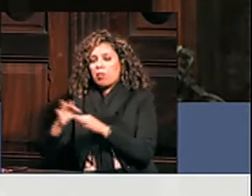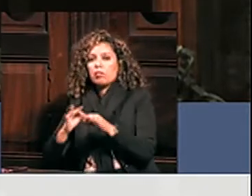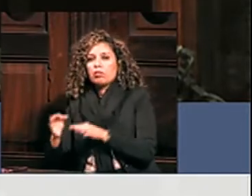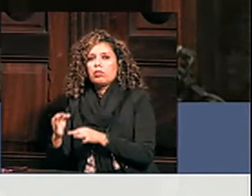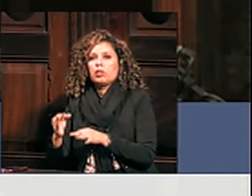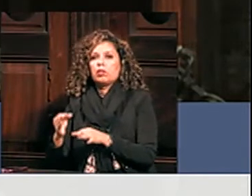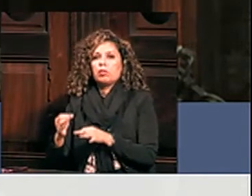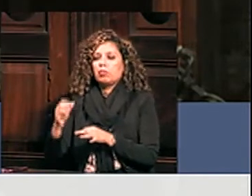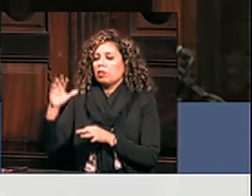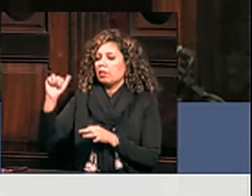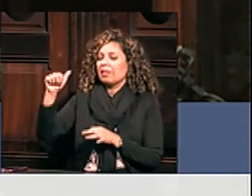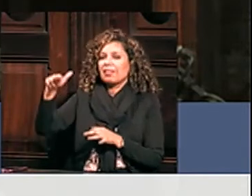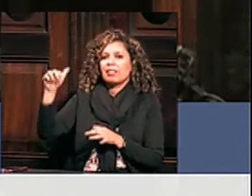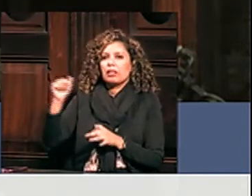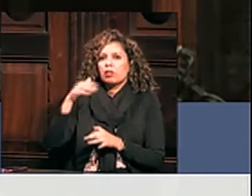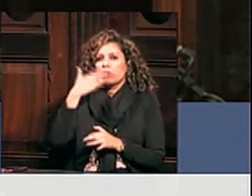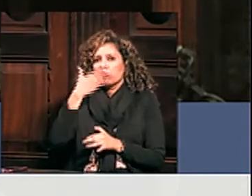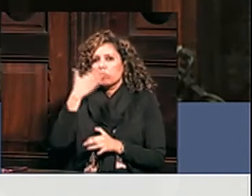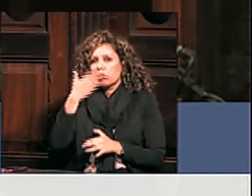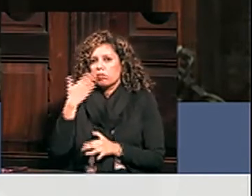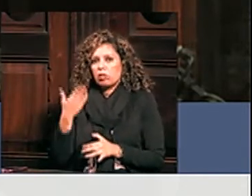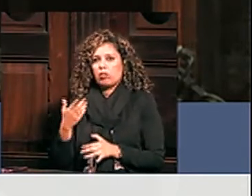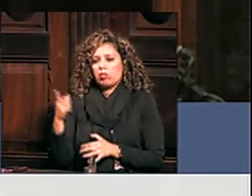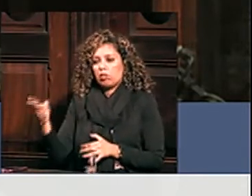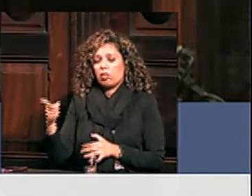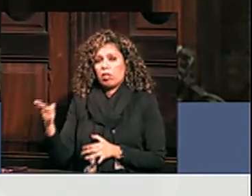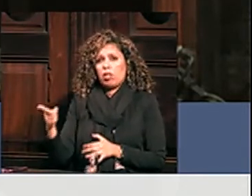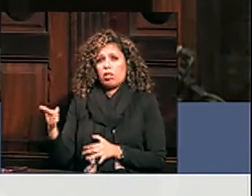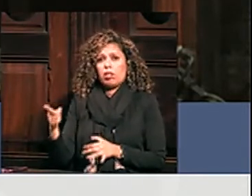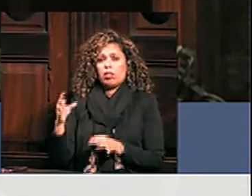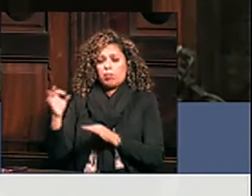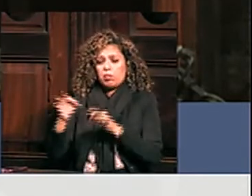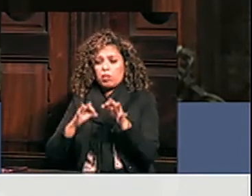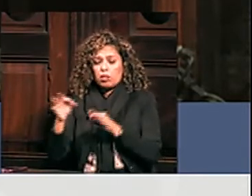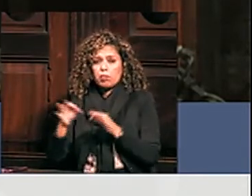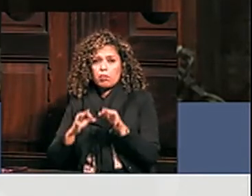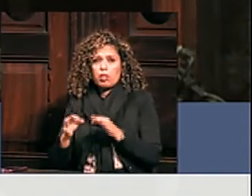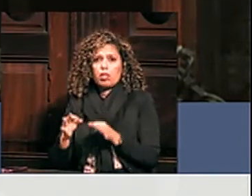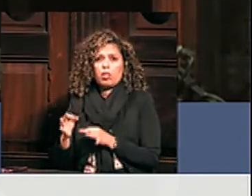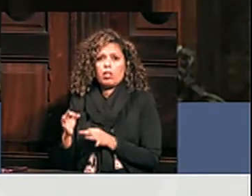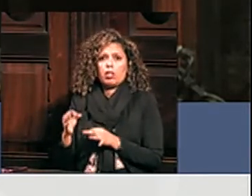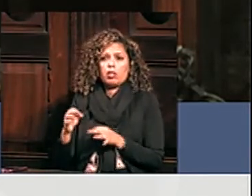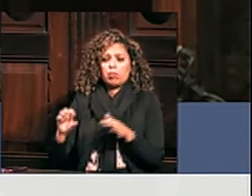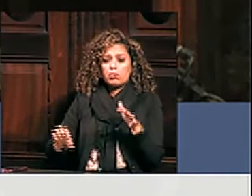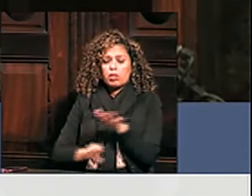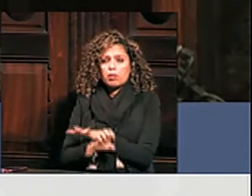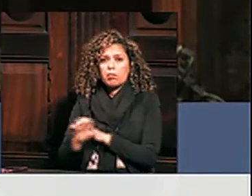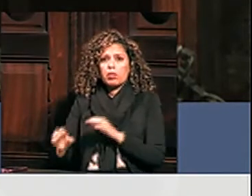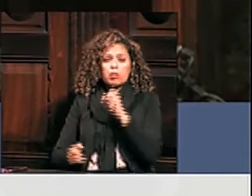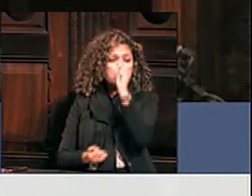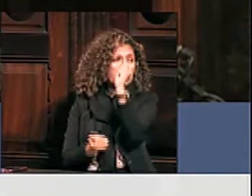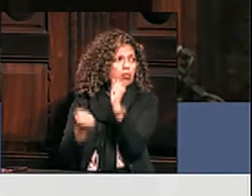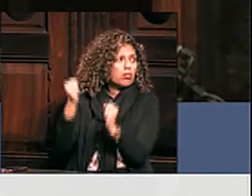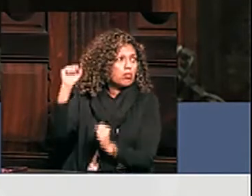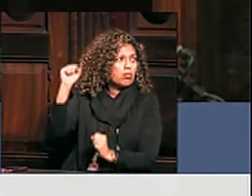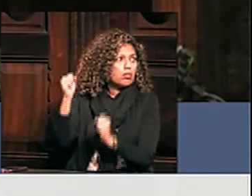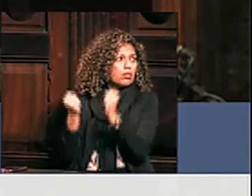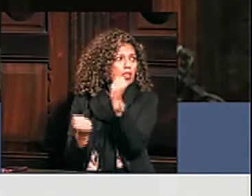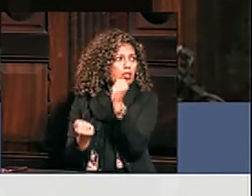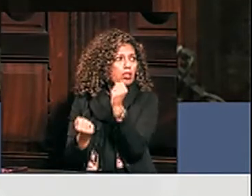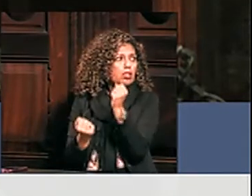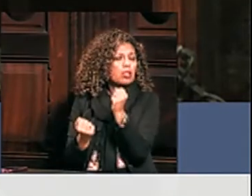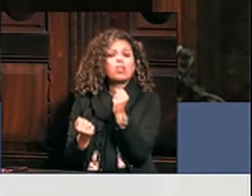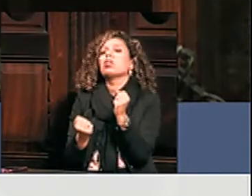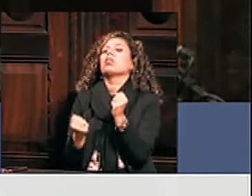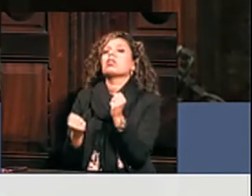a Agrisa, que é a indústria que faz o beneficiamento do álcool, a primeira a nível